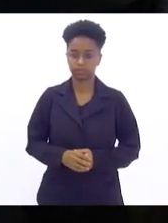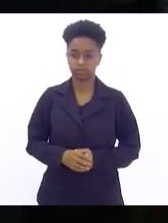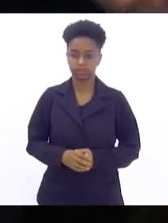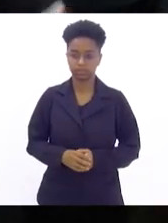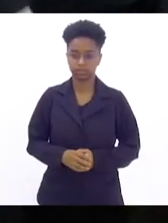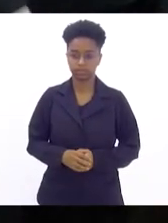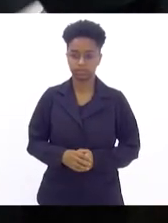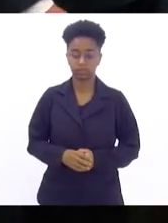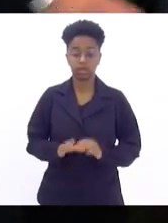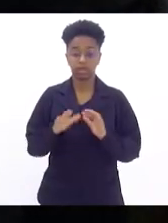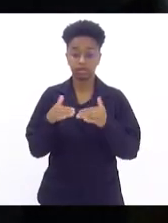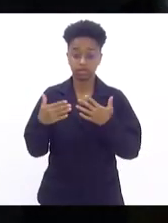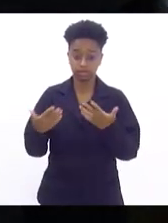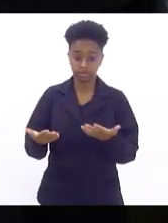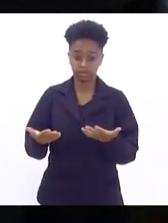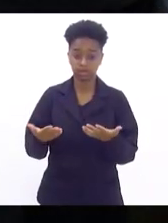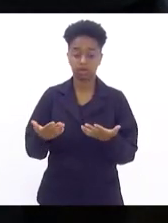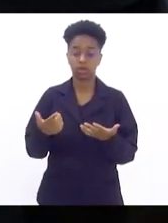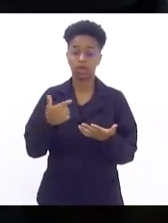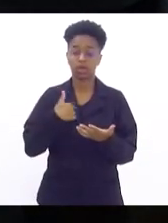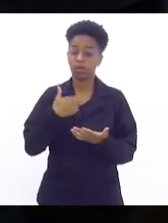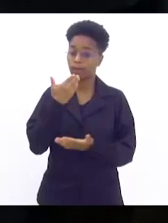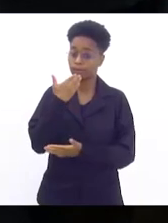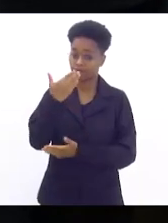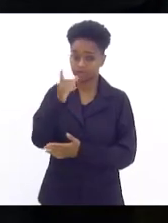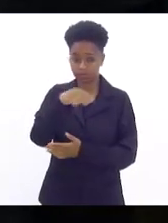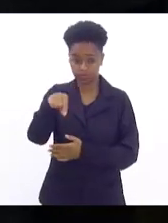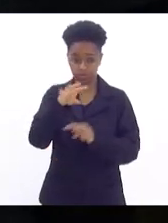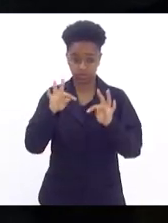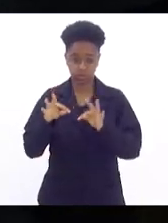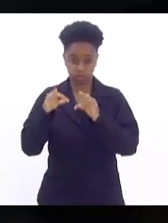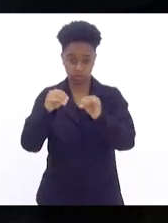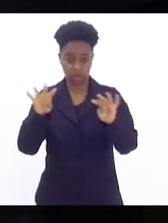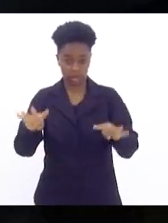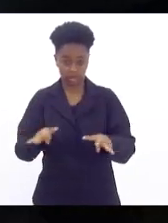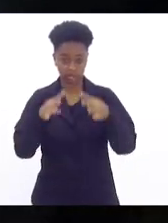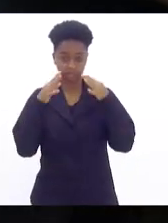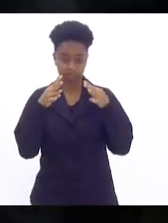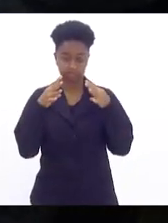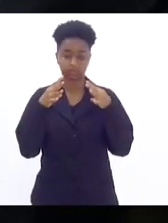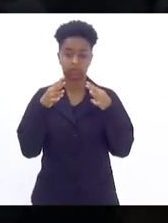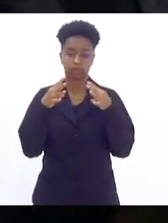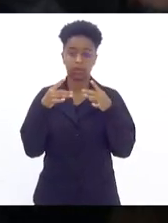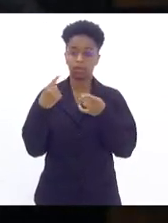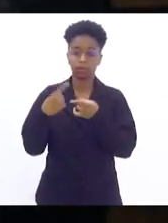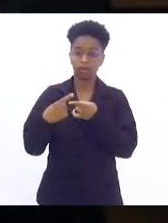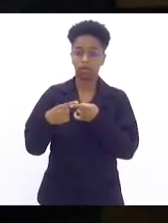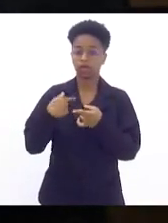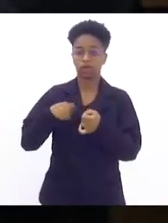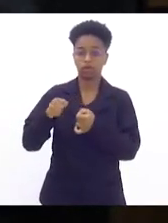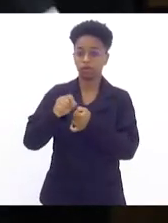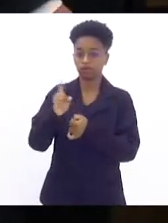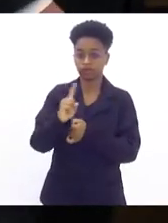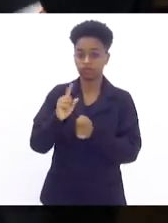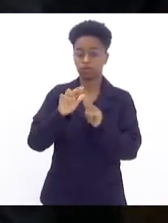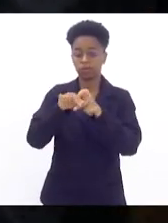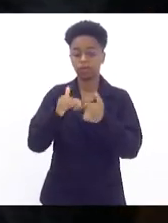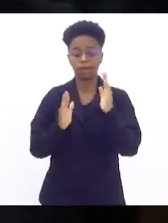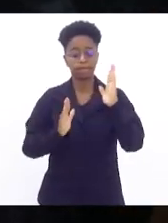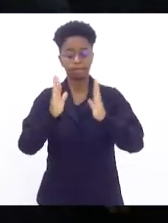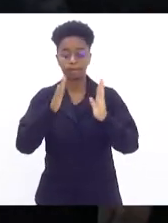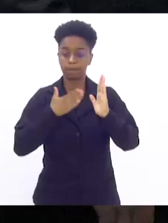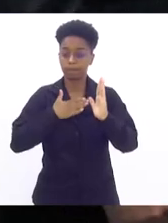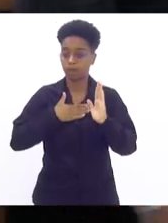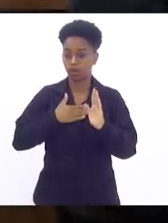E aí eu peço venda de todos os colegas e atenção de todos os colegas e faço aqui não em nome do meu mandato mais fácil